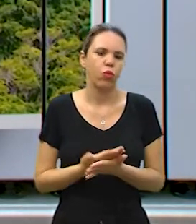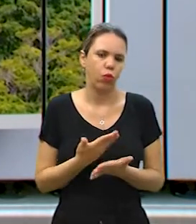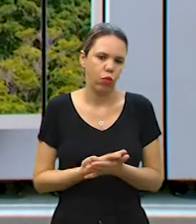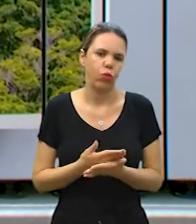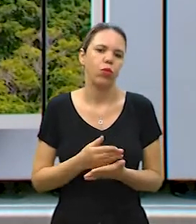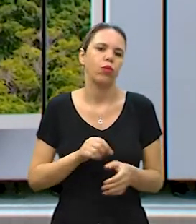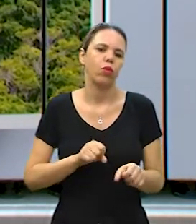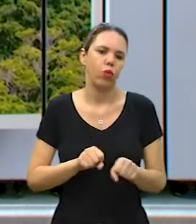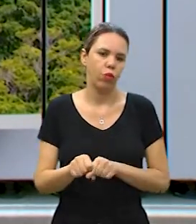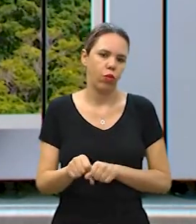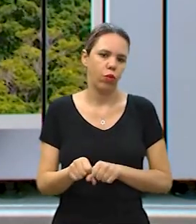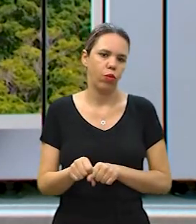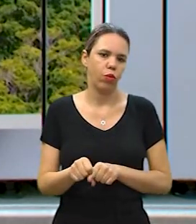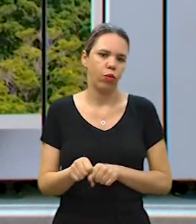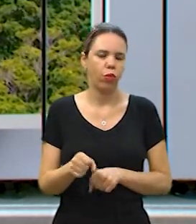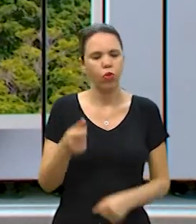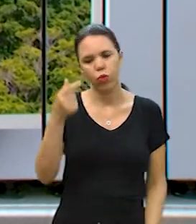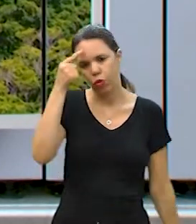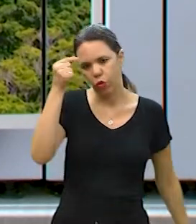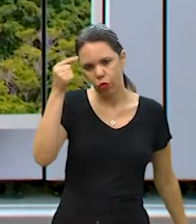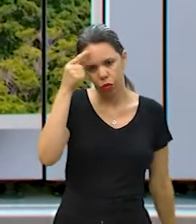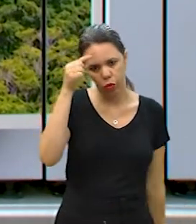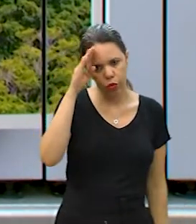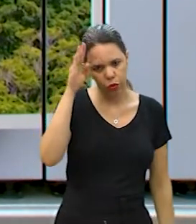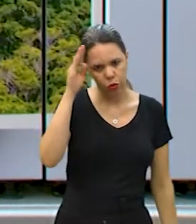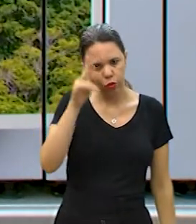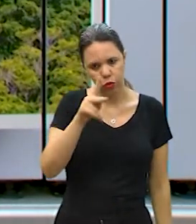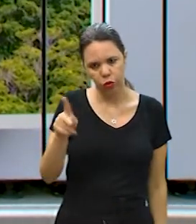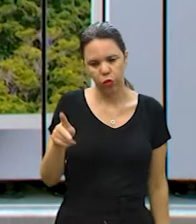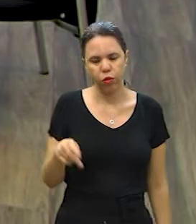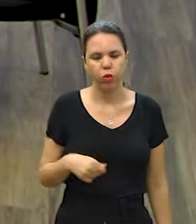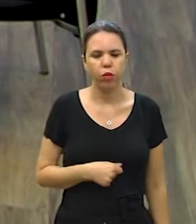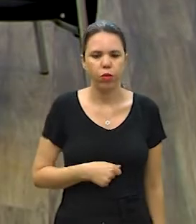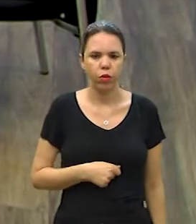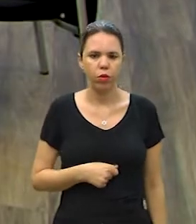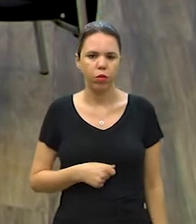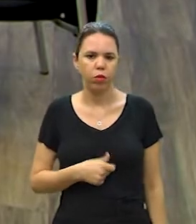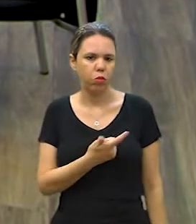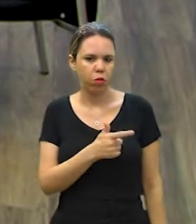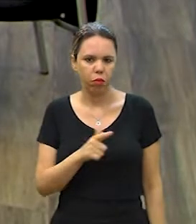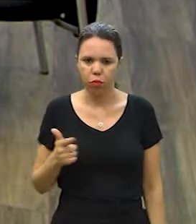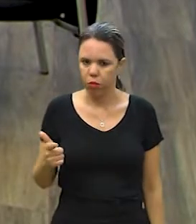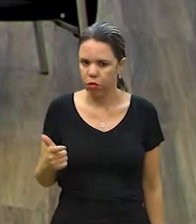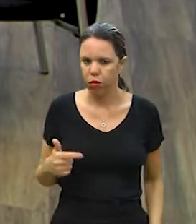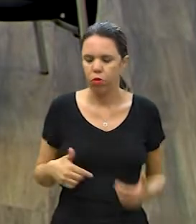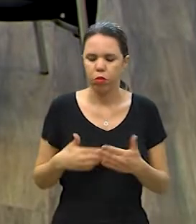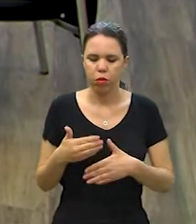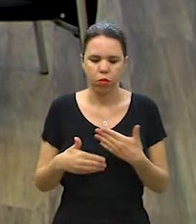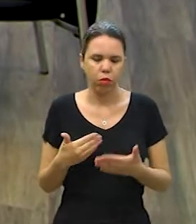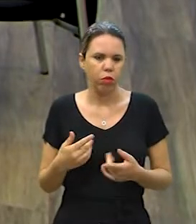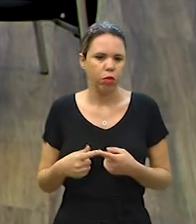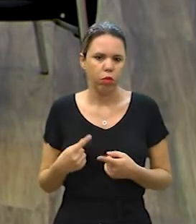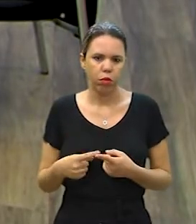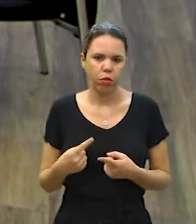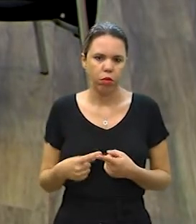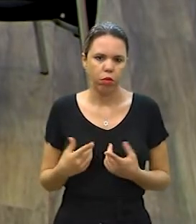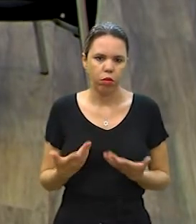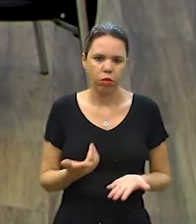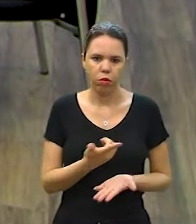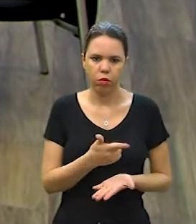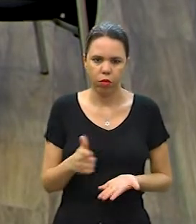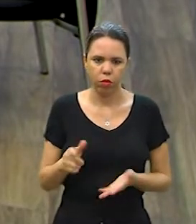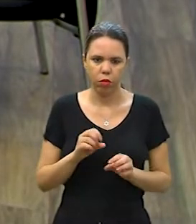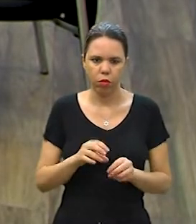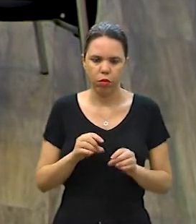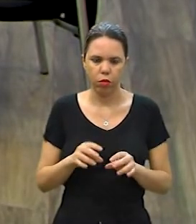formação acadêmica como professor. Mas ele não vai ter esse processo, porque você não tem